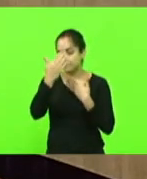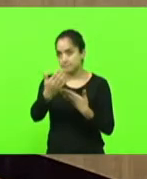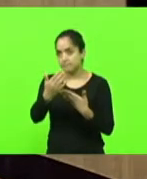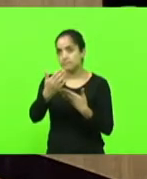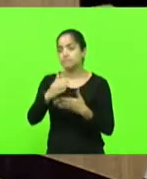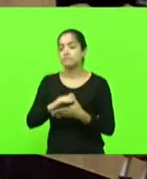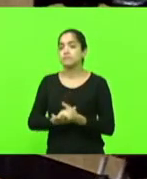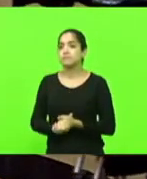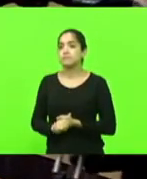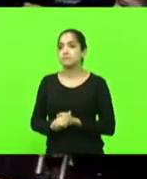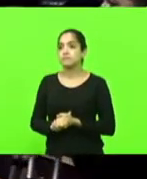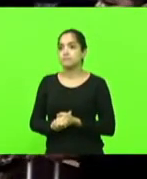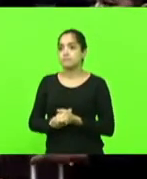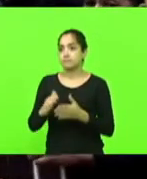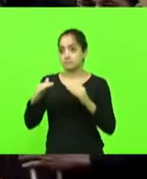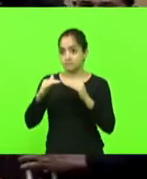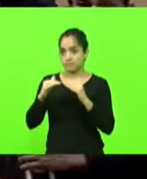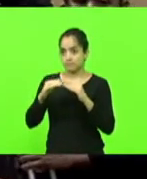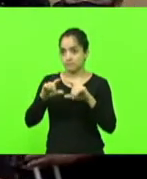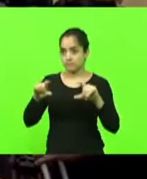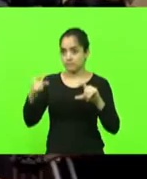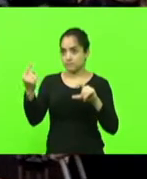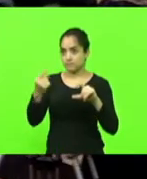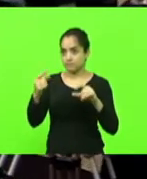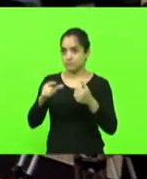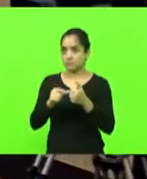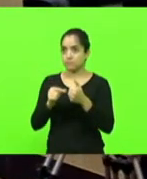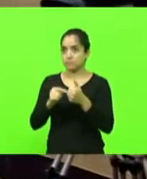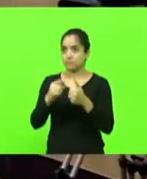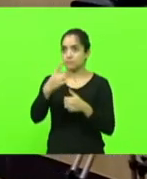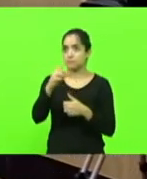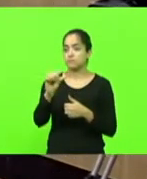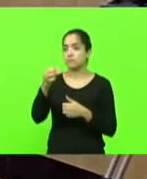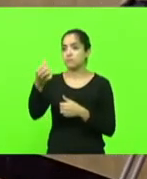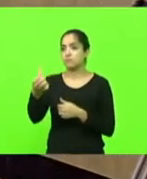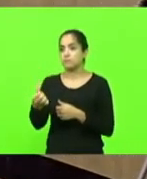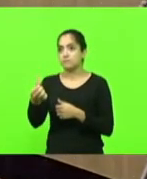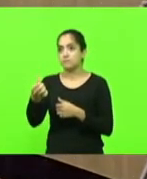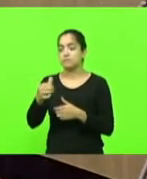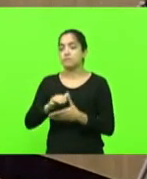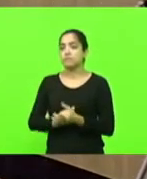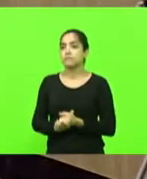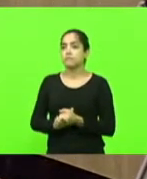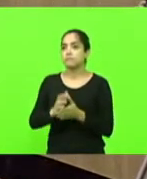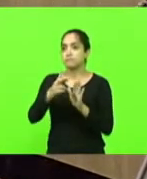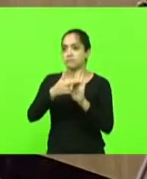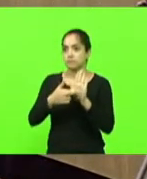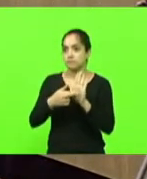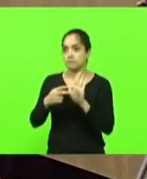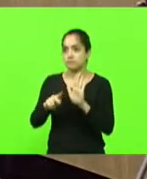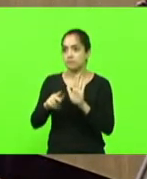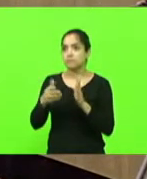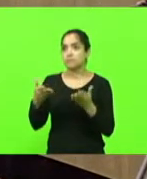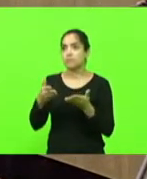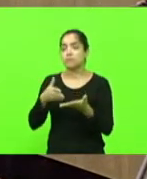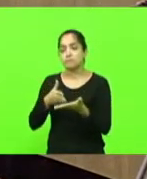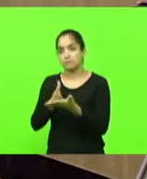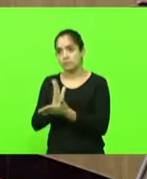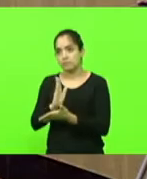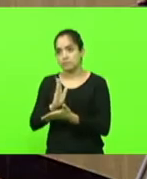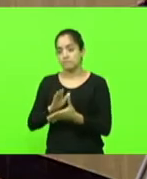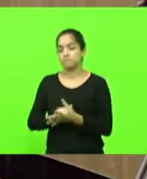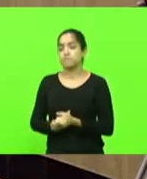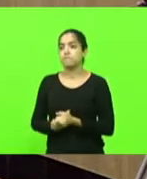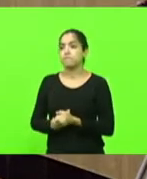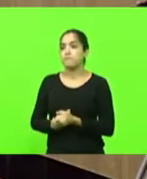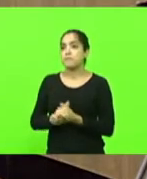Em consonância com o parágrafo 1º do artigo número 106 do regimento interno, dou a ata por aprovada. E